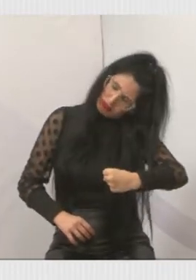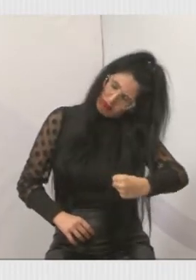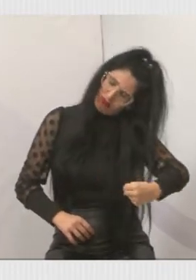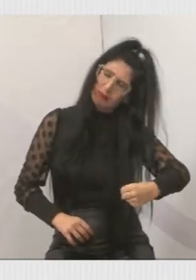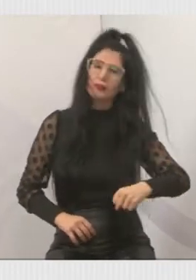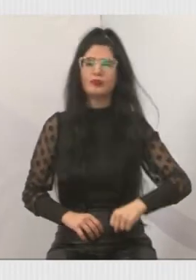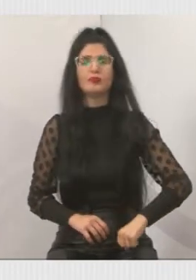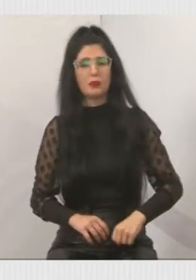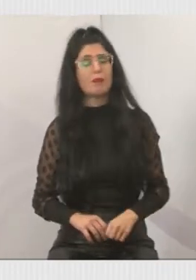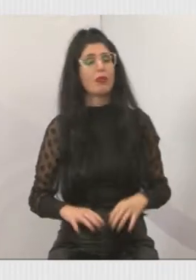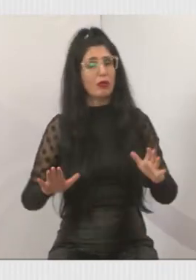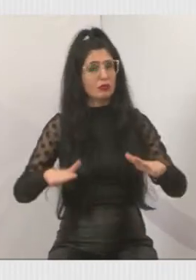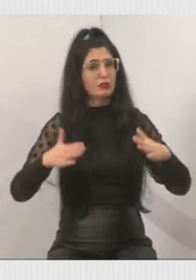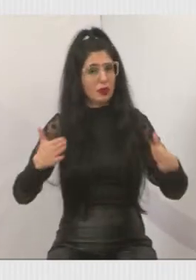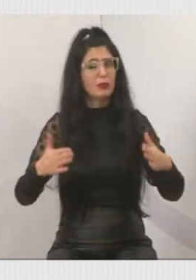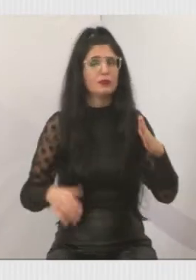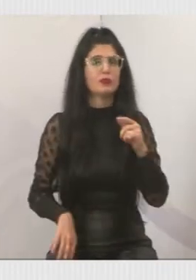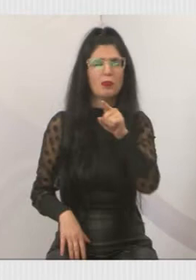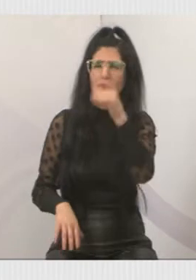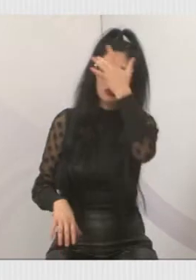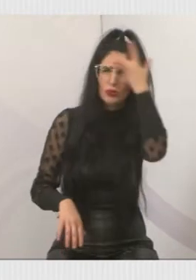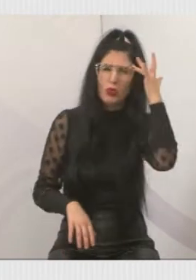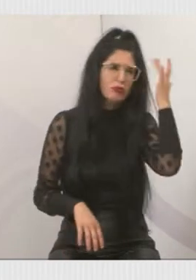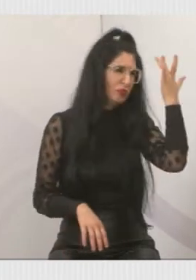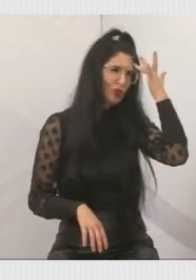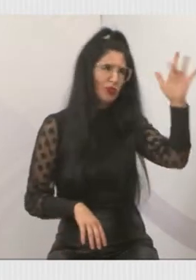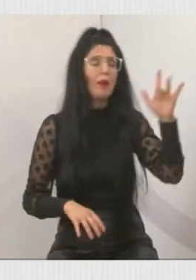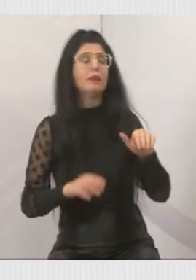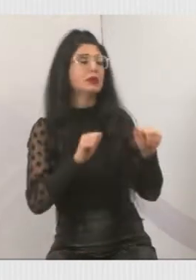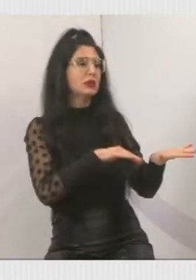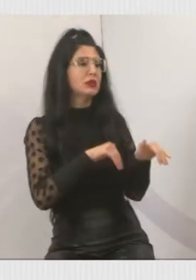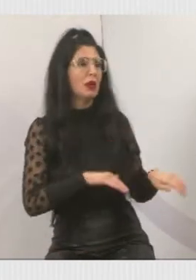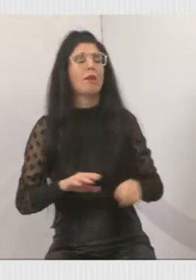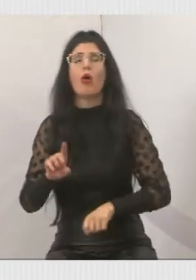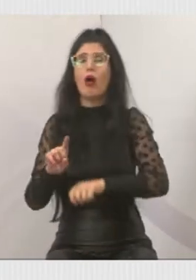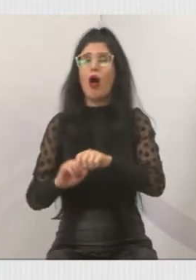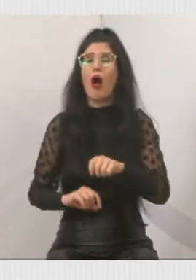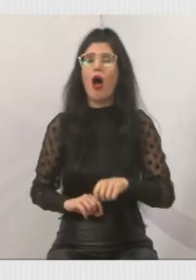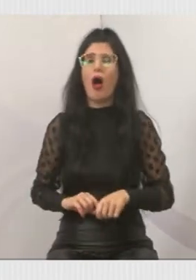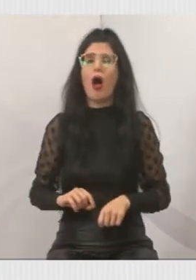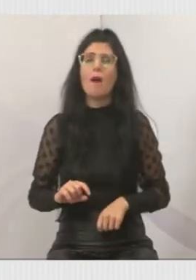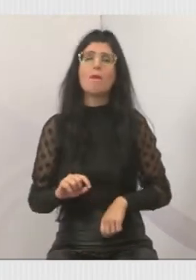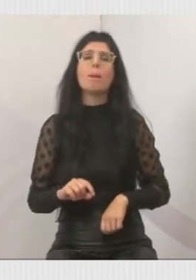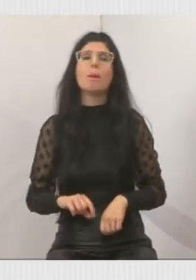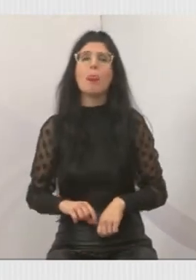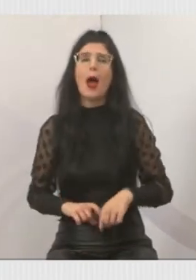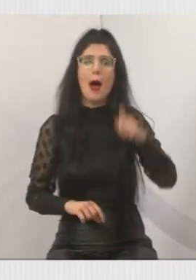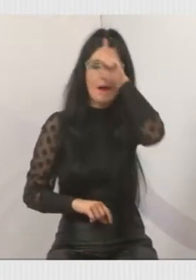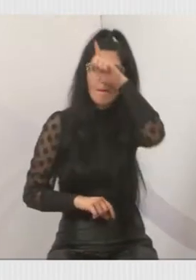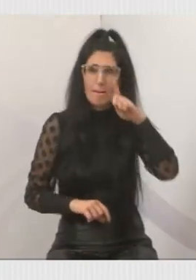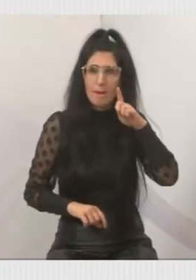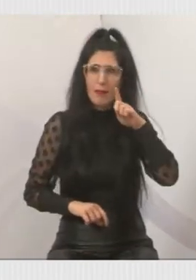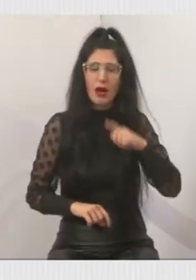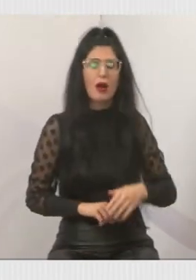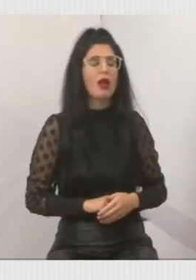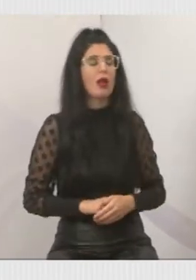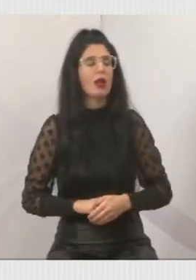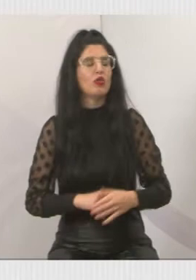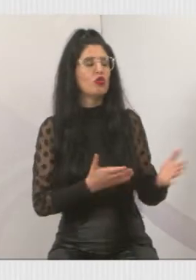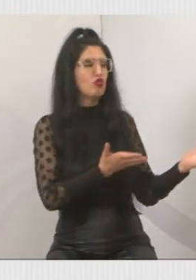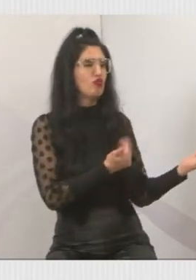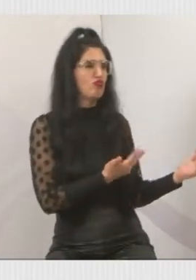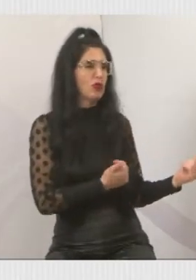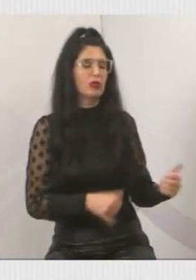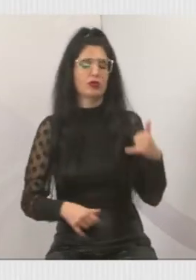Para quem não sabe, a origem amarela, do setembro amarelo, ele aconteceu em homenagem a um menino de 17 anos,